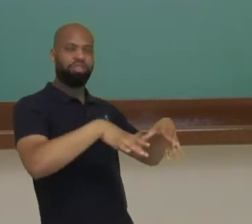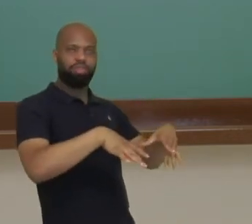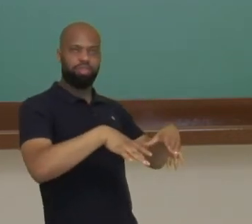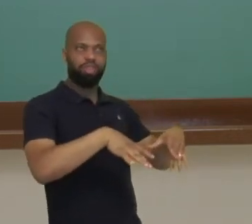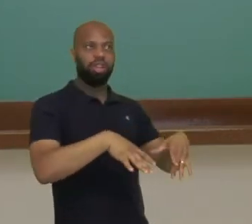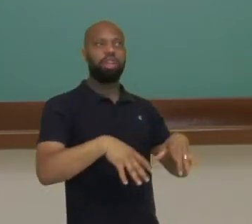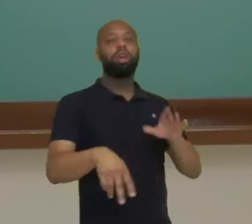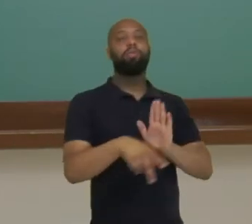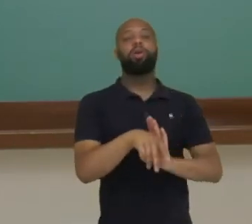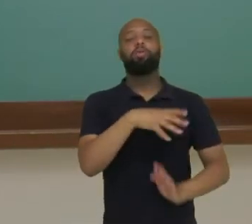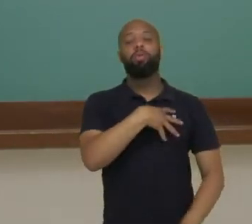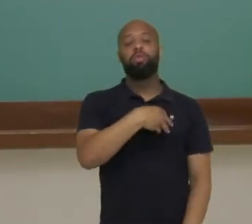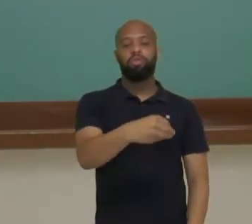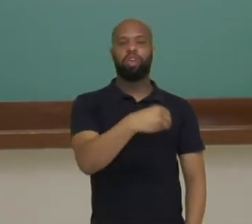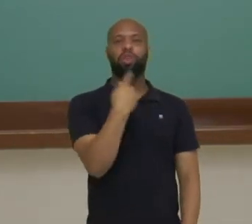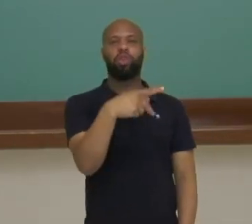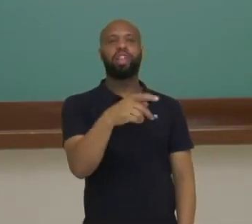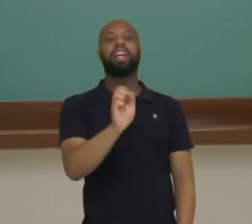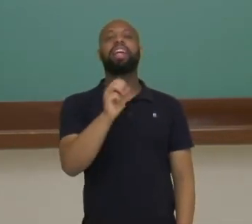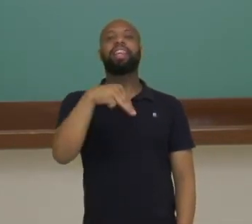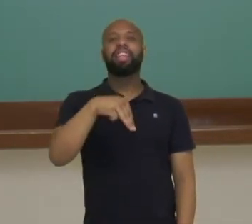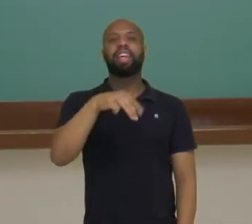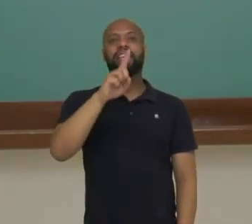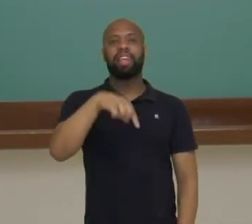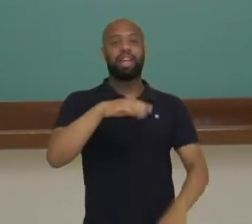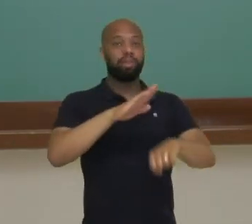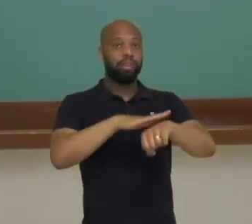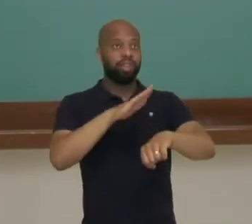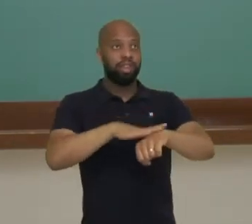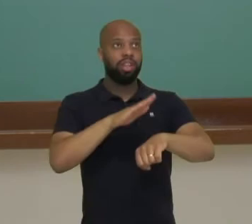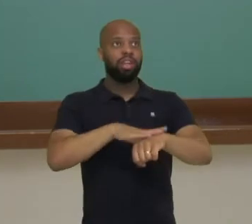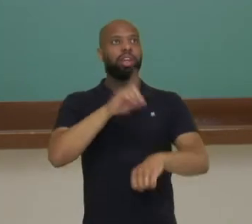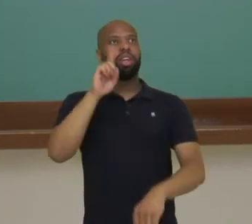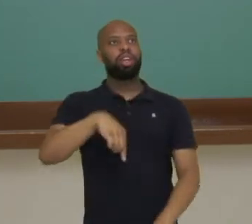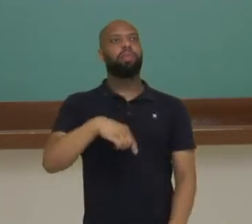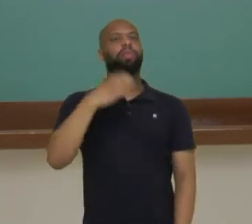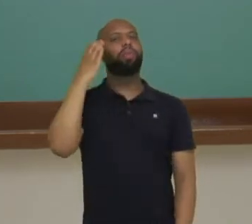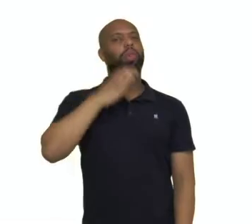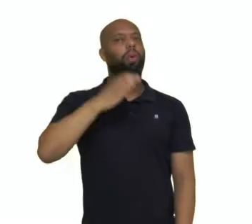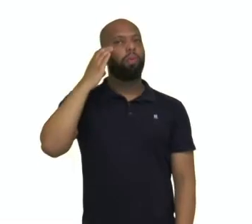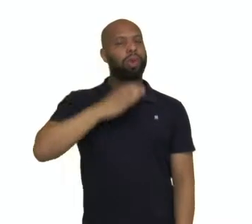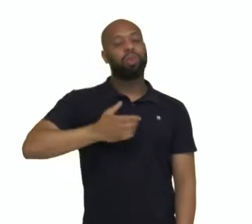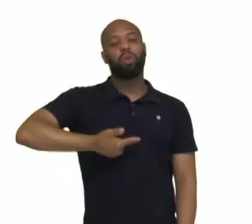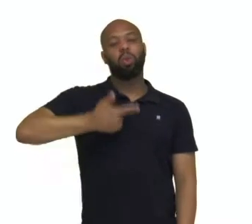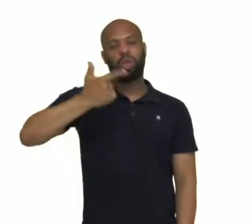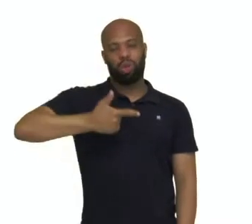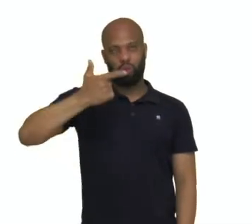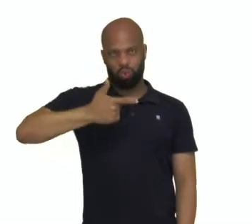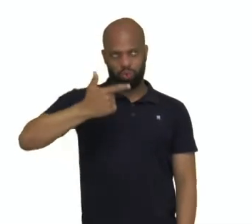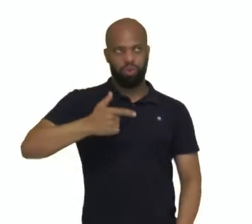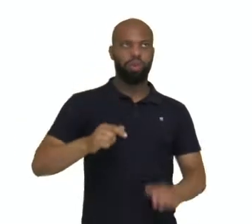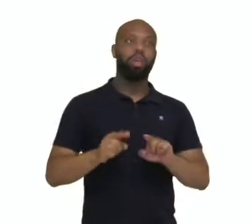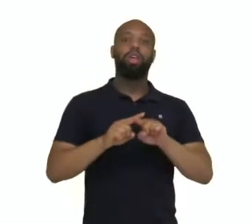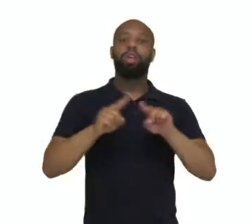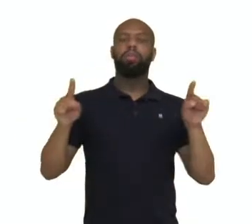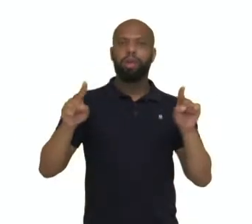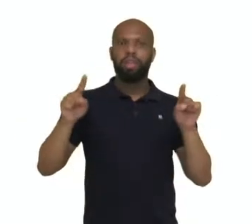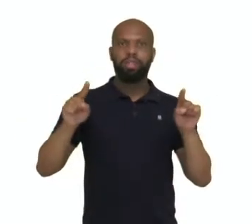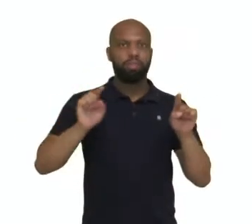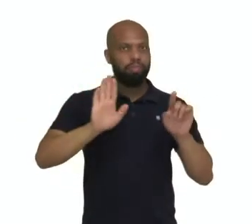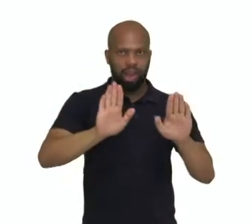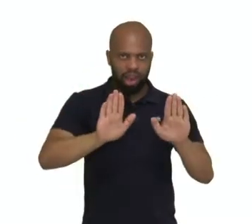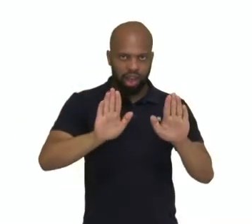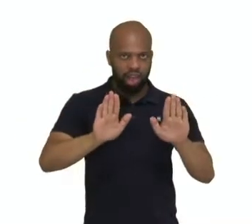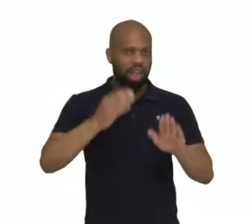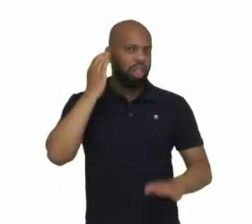o seu filho, que era, naquele momento, o Dom Pedro II. Só que, gente, o